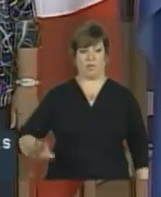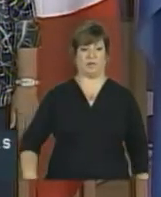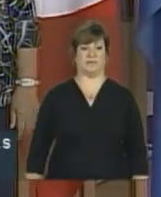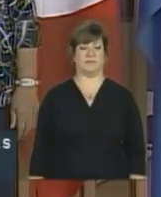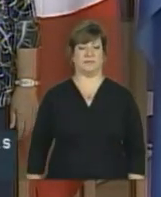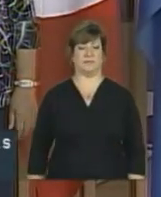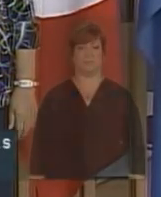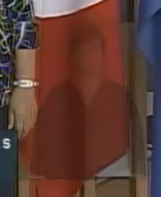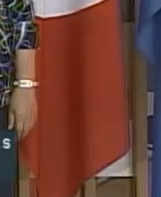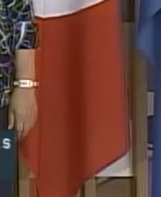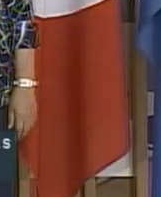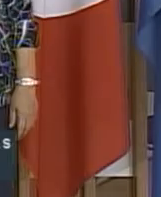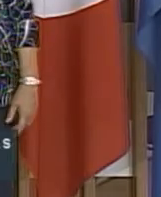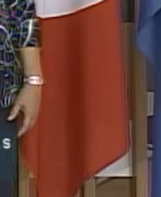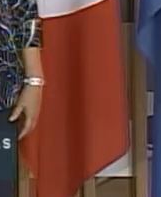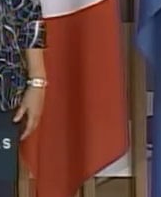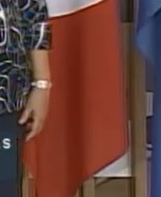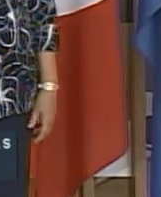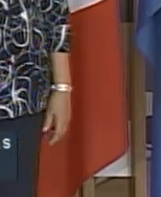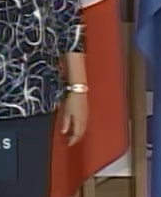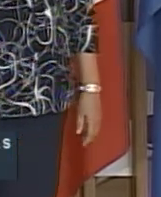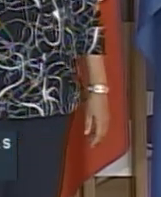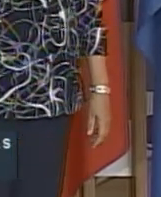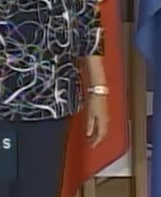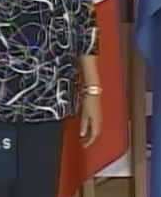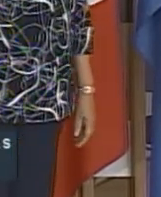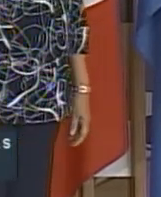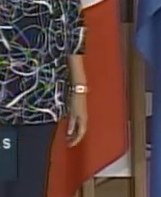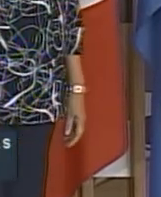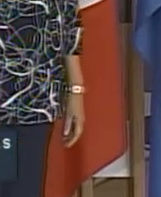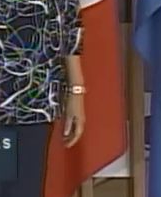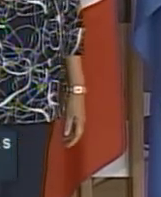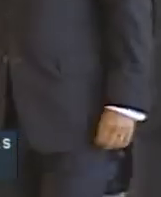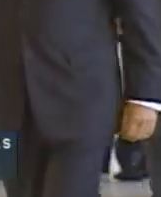da República do Peru, Jorge Bayona Medina.